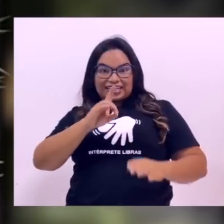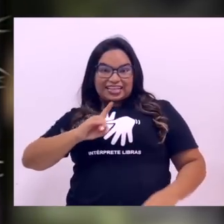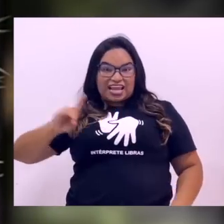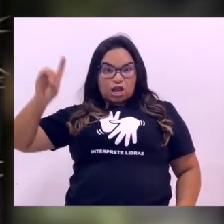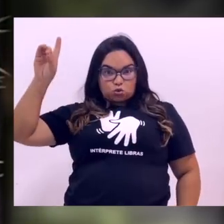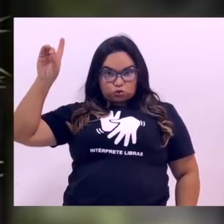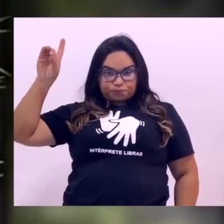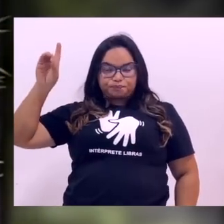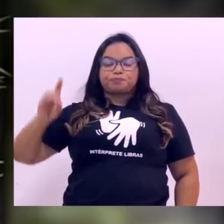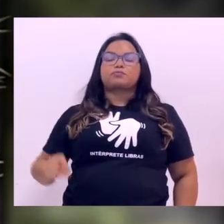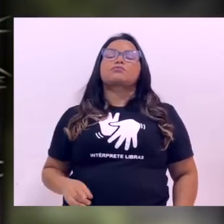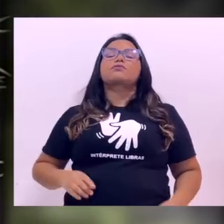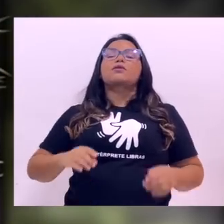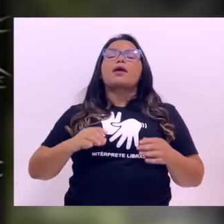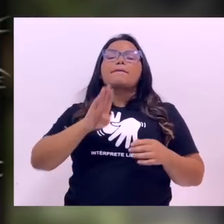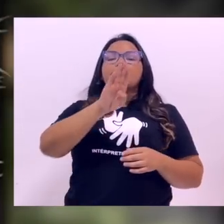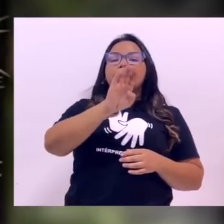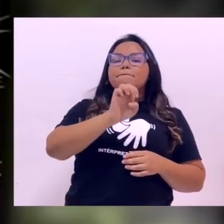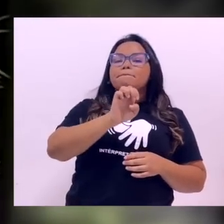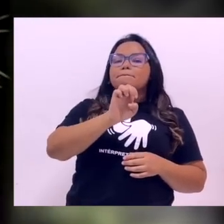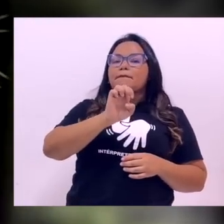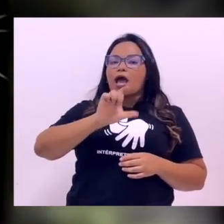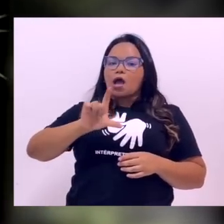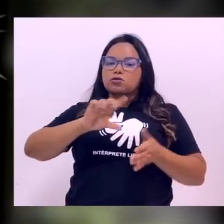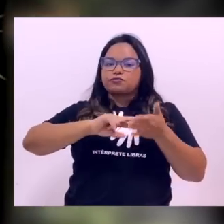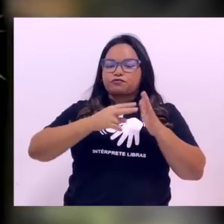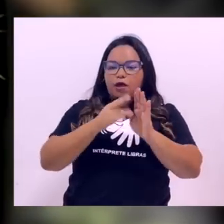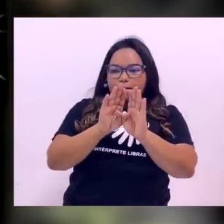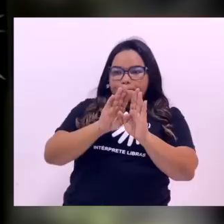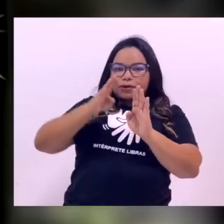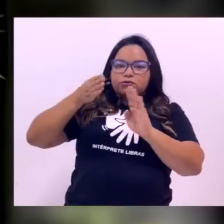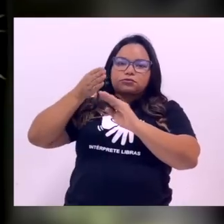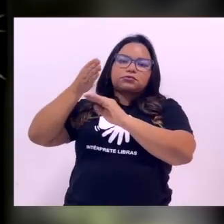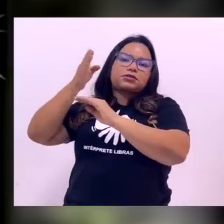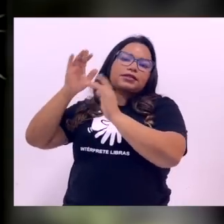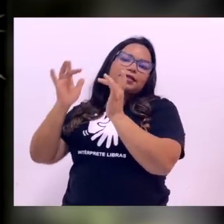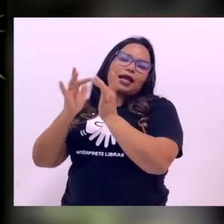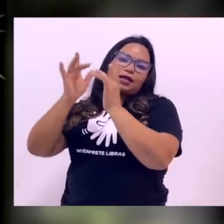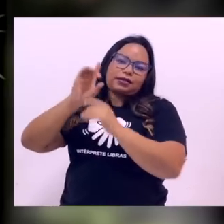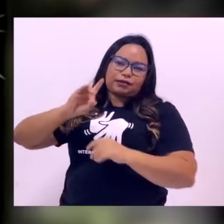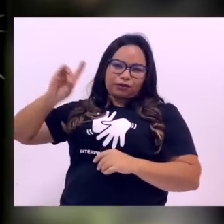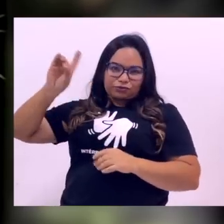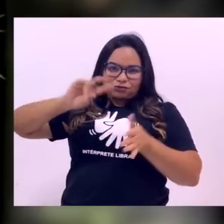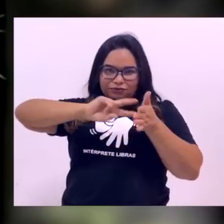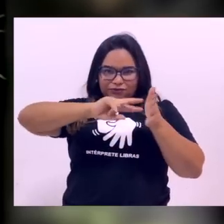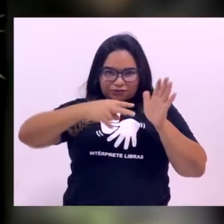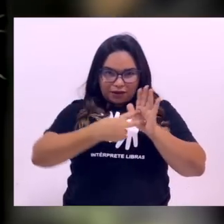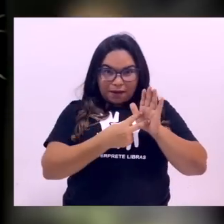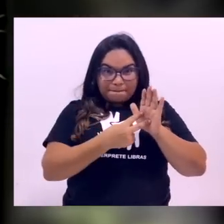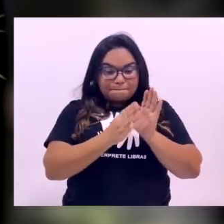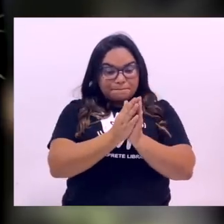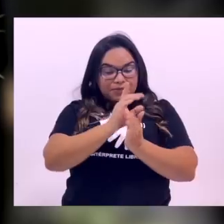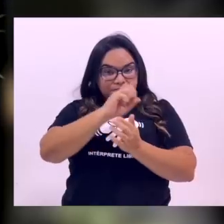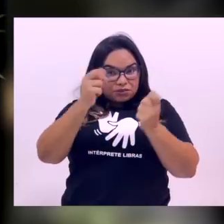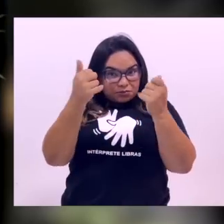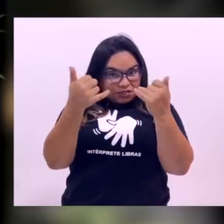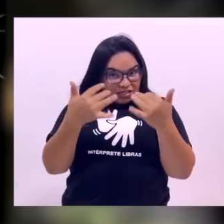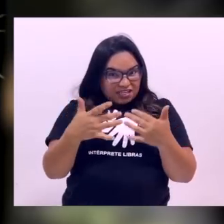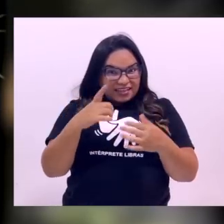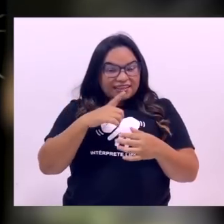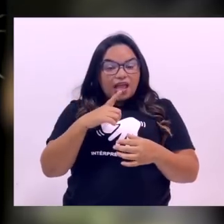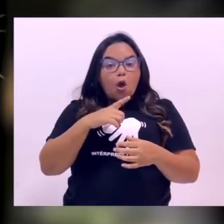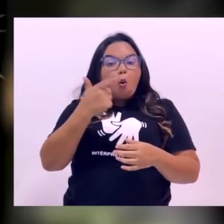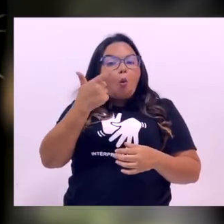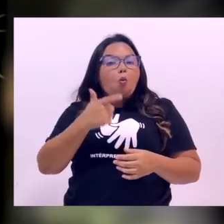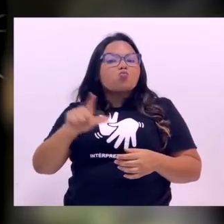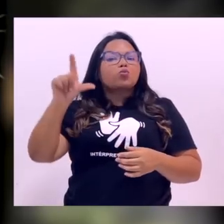é Deus. Portanto, a palavra Babel, Bab-El, um portal para Deus. Esse é o significado. Mas a